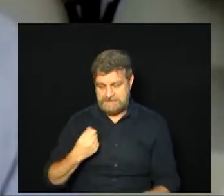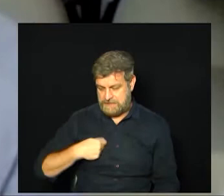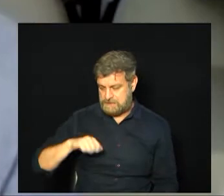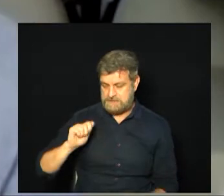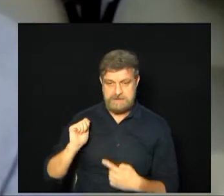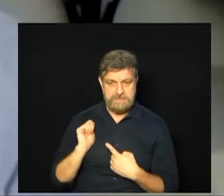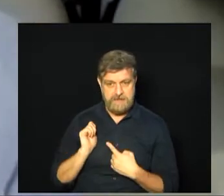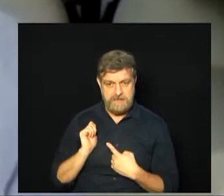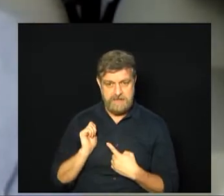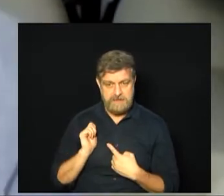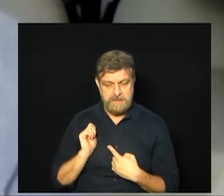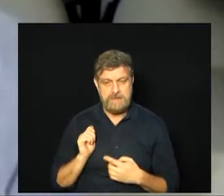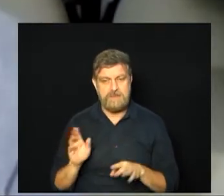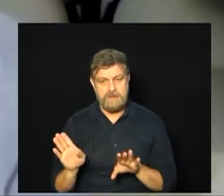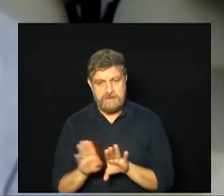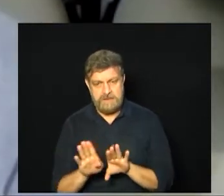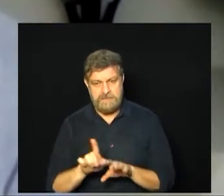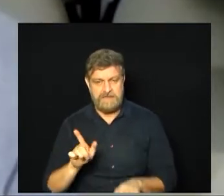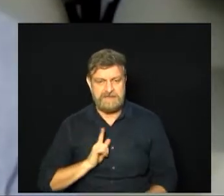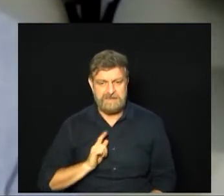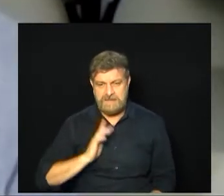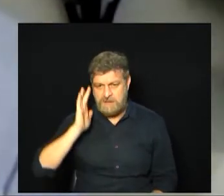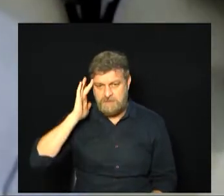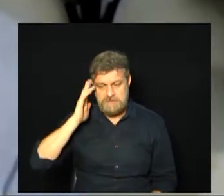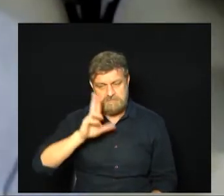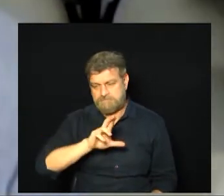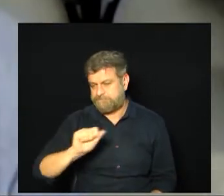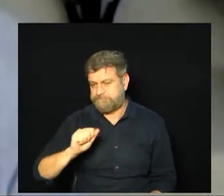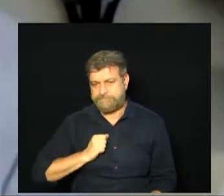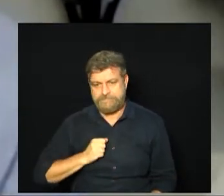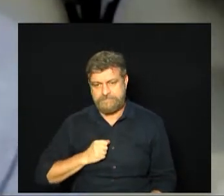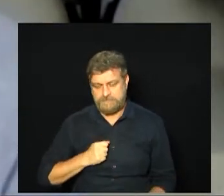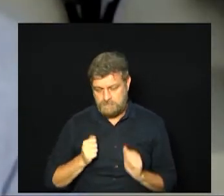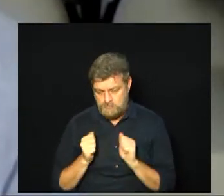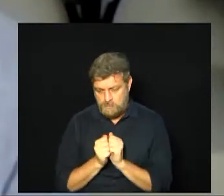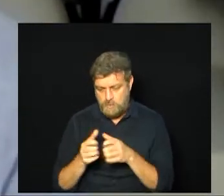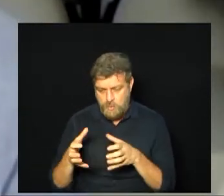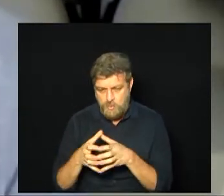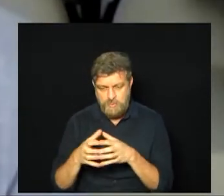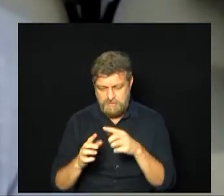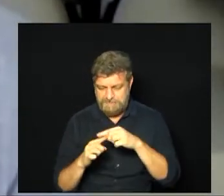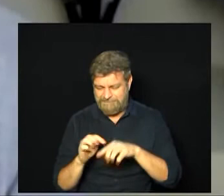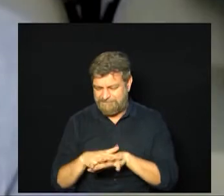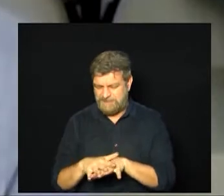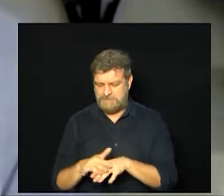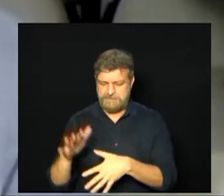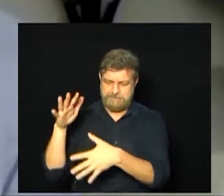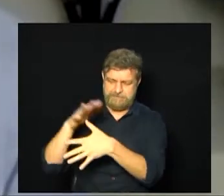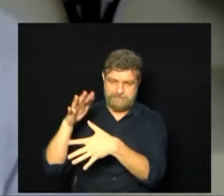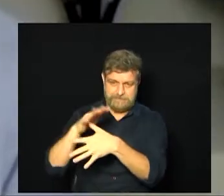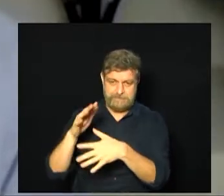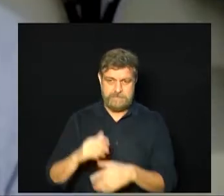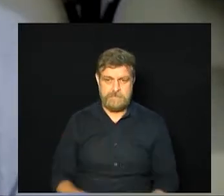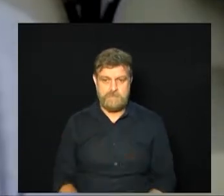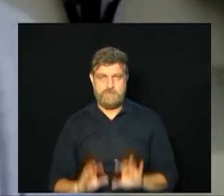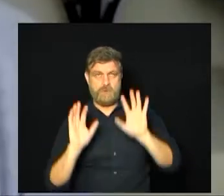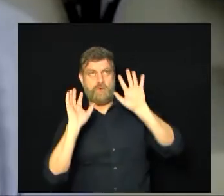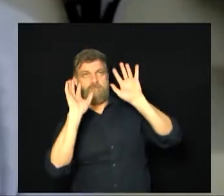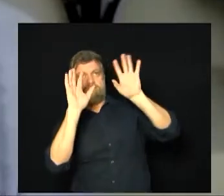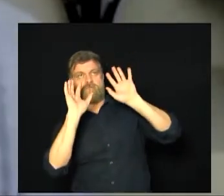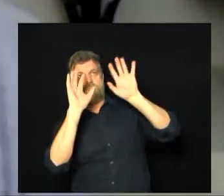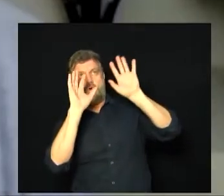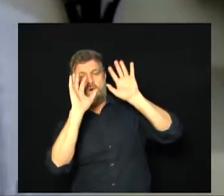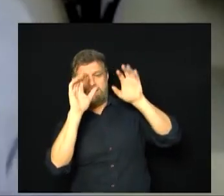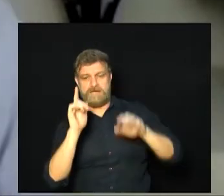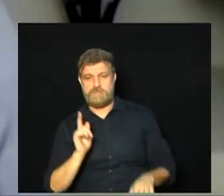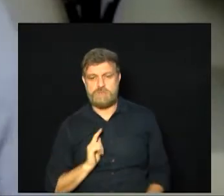time foi... acho que nunca mais vão conseguir reunir 12 jogadores daquele nível. Difícil. Falo do voleibol, tinha